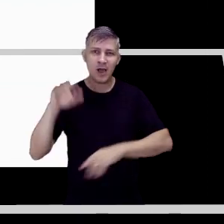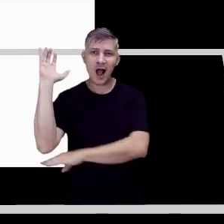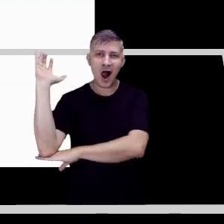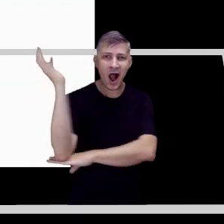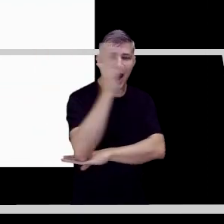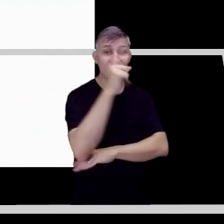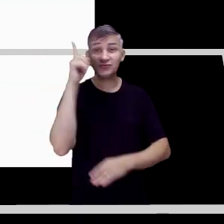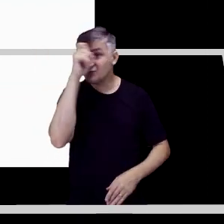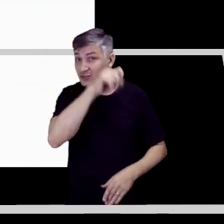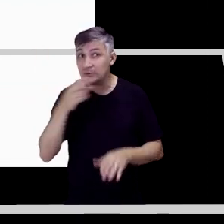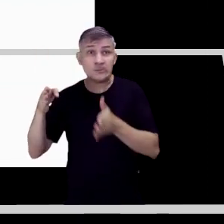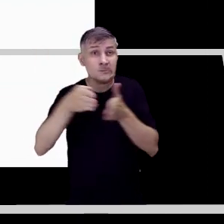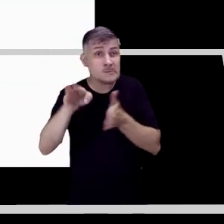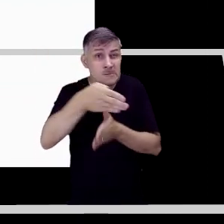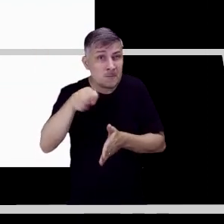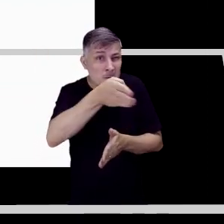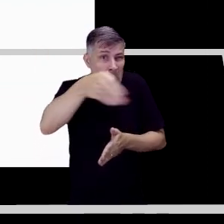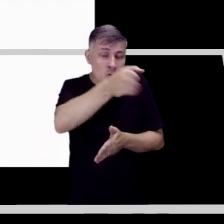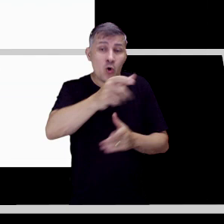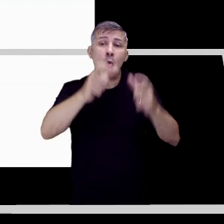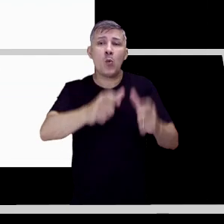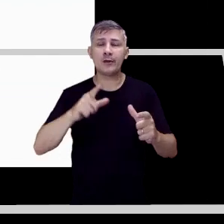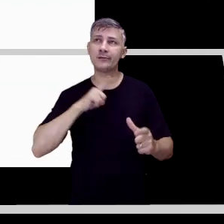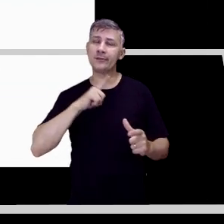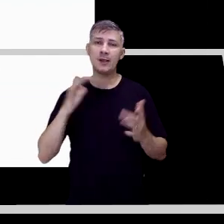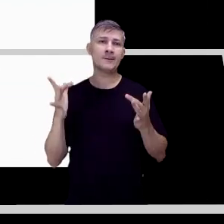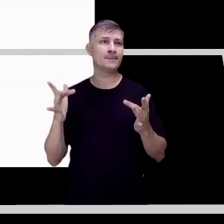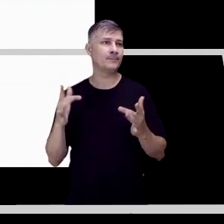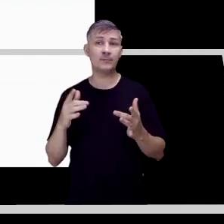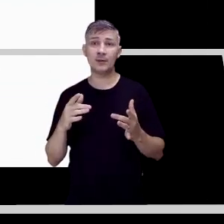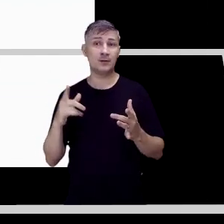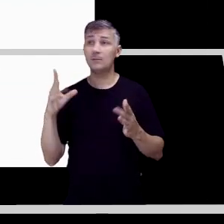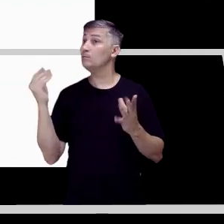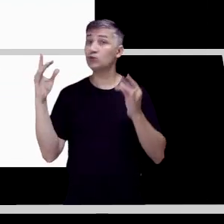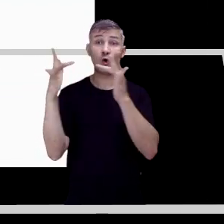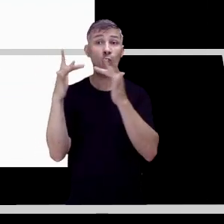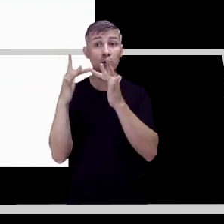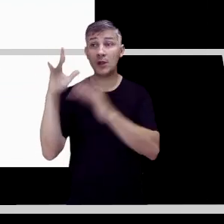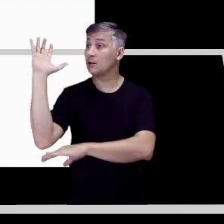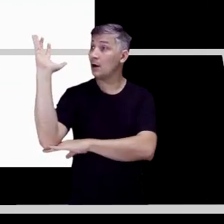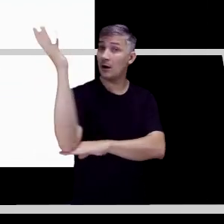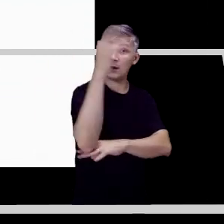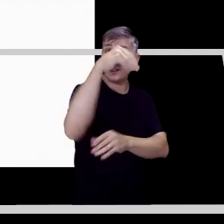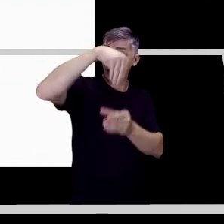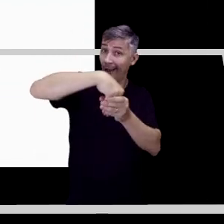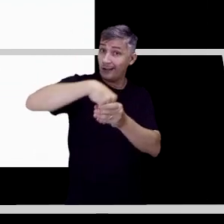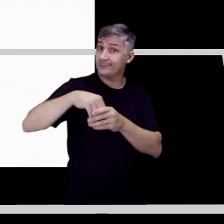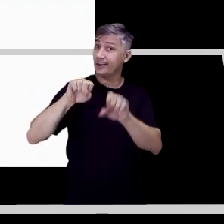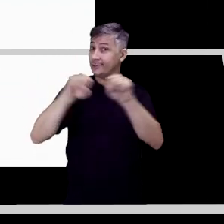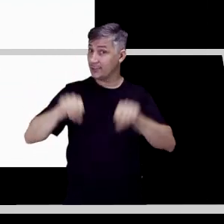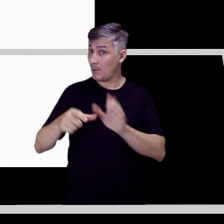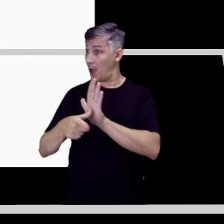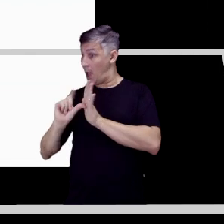lugares de difícil acesso, casas para lugares em que tem um contato intenso com a natureza. É um